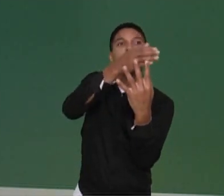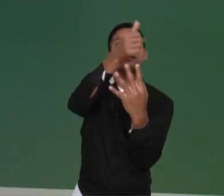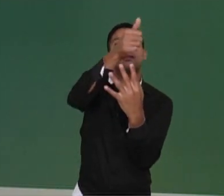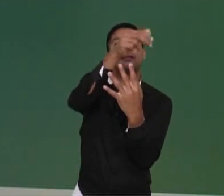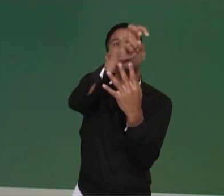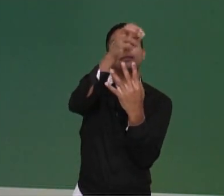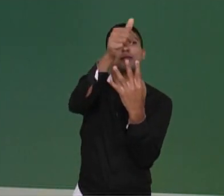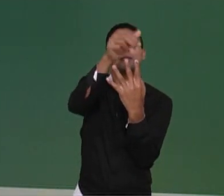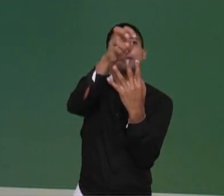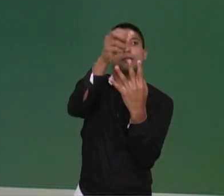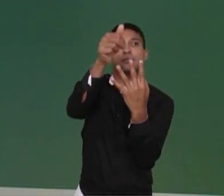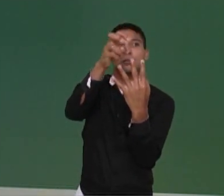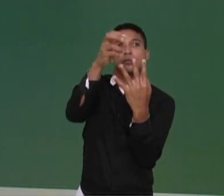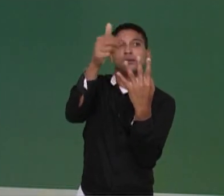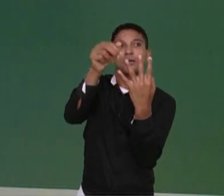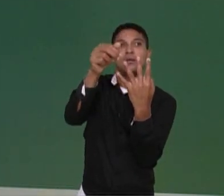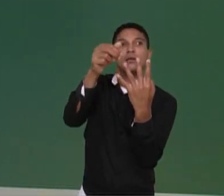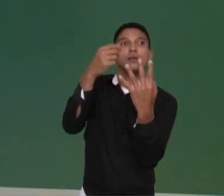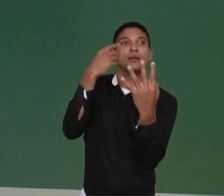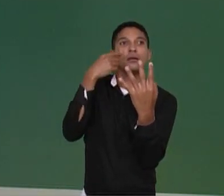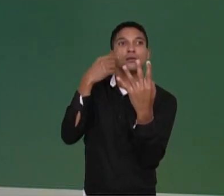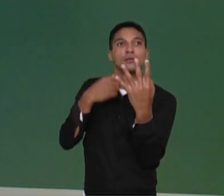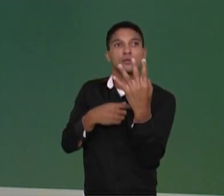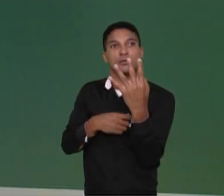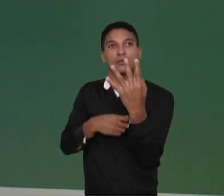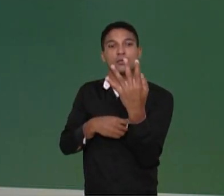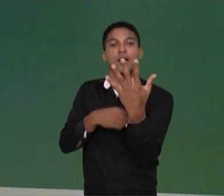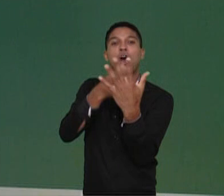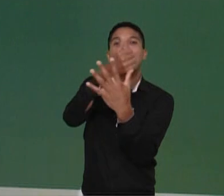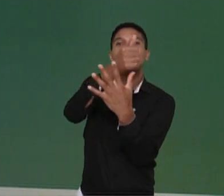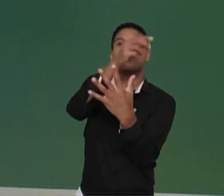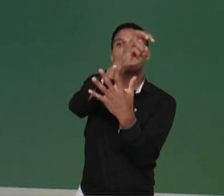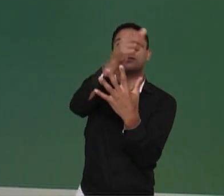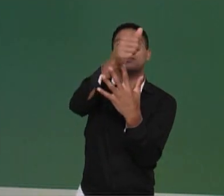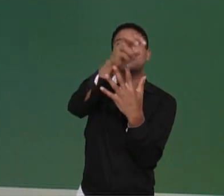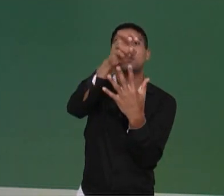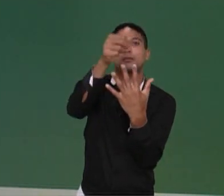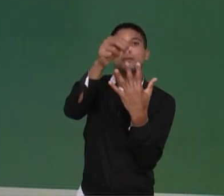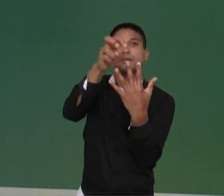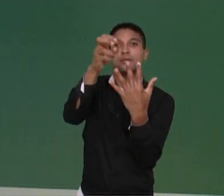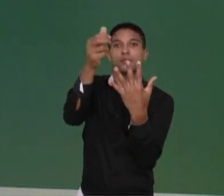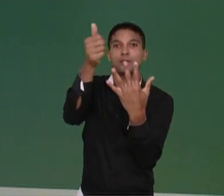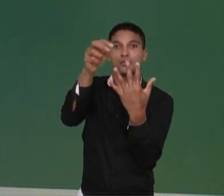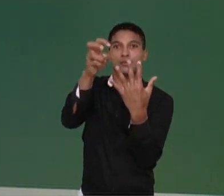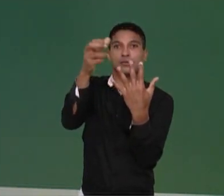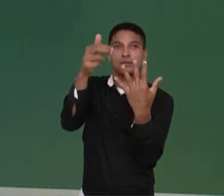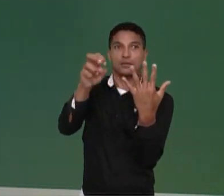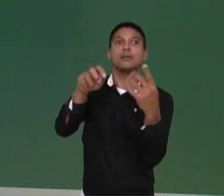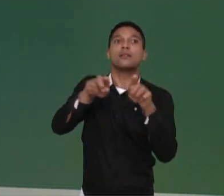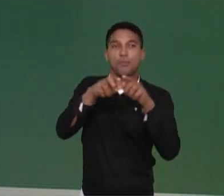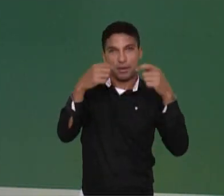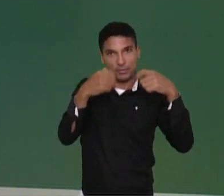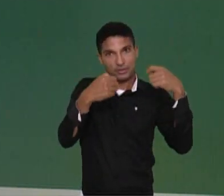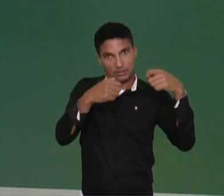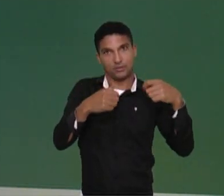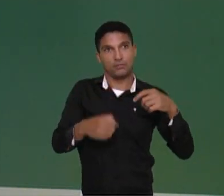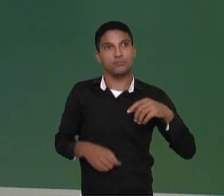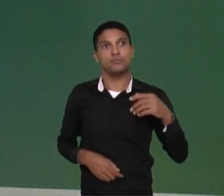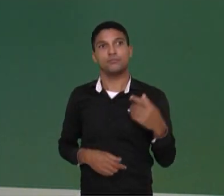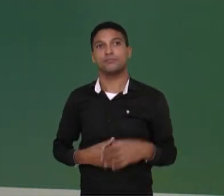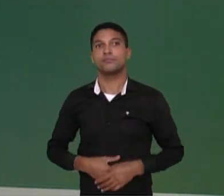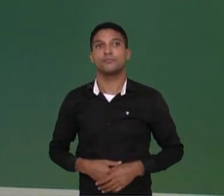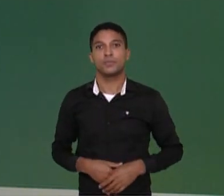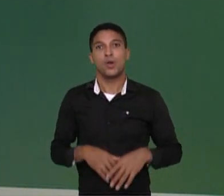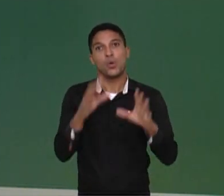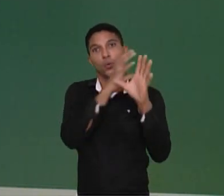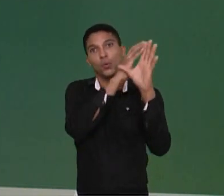somar essas 8 partes de 15 ou 8 vezes 15, né? Que é a simplificação da soma de partes iguais. 8